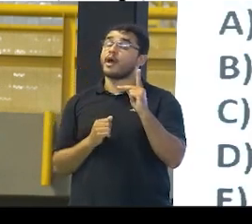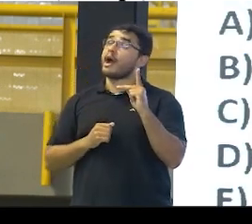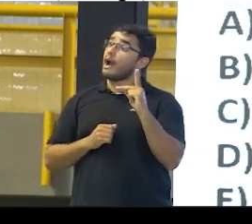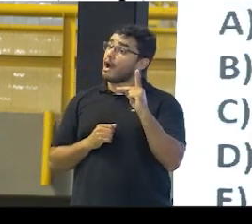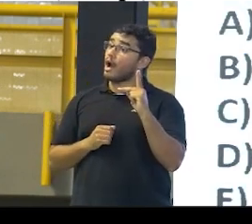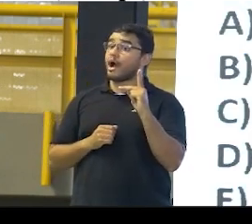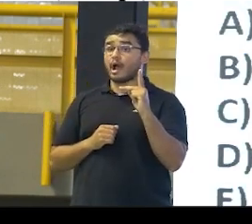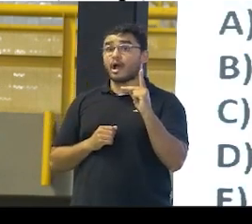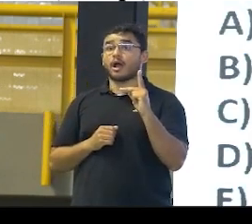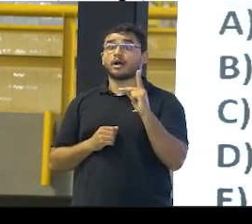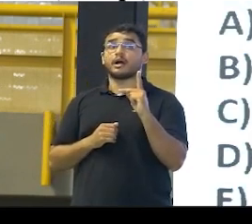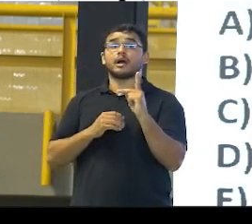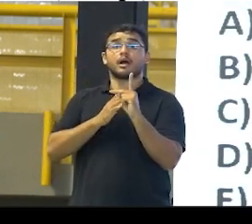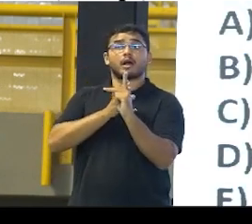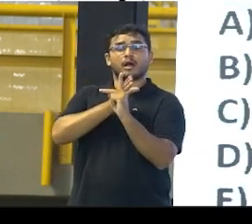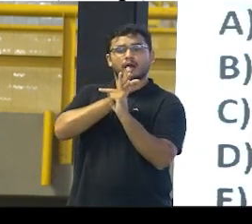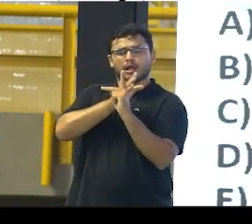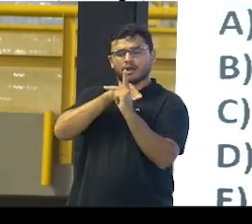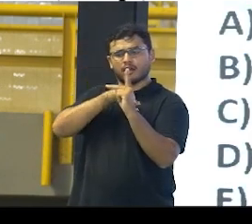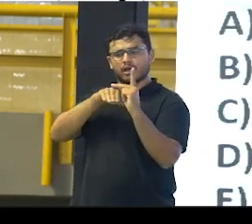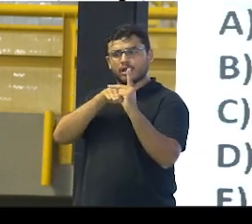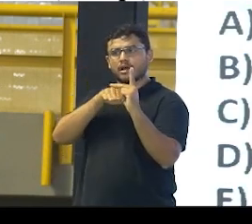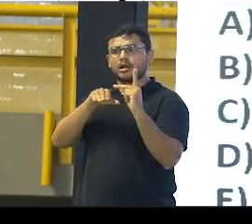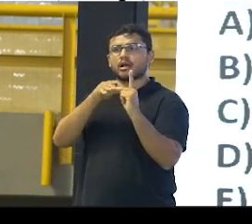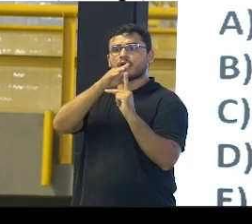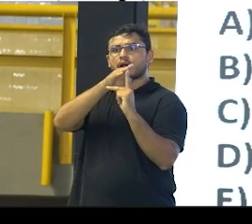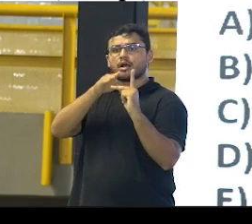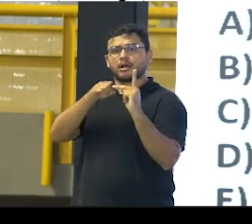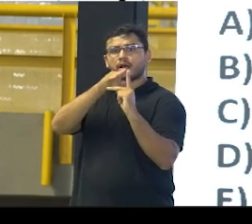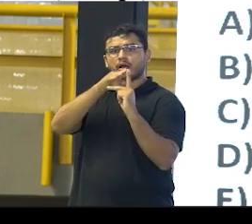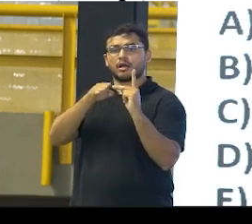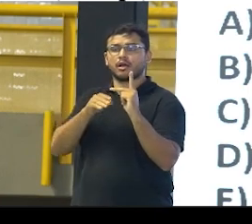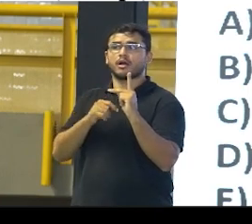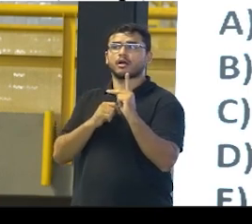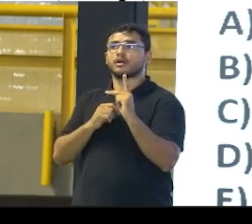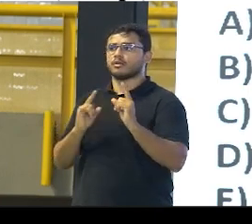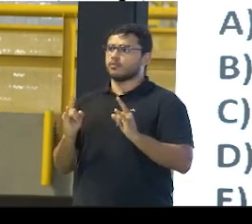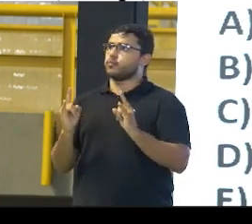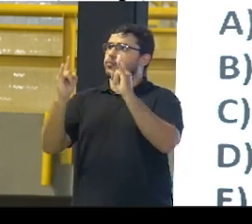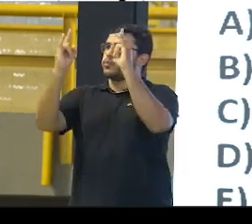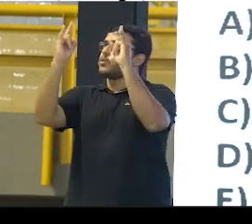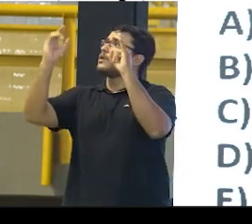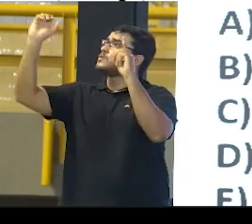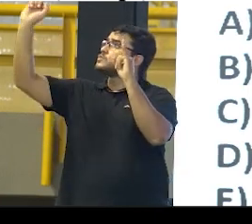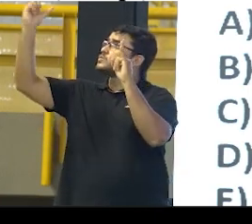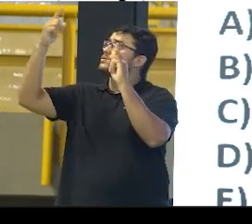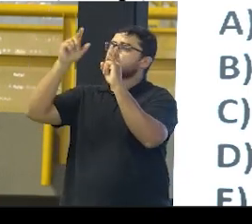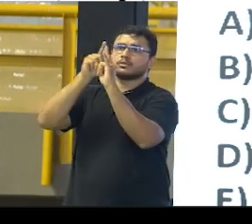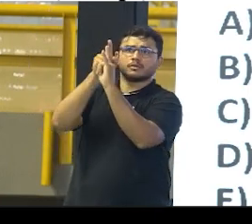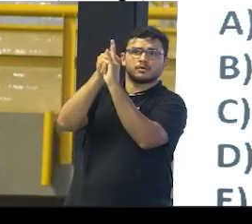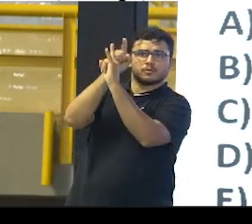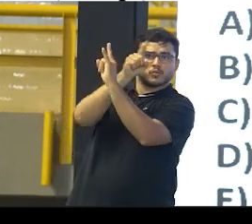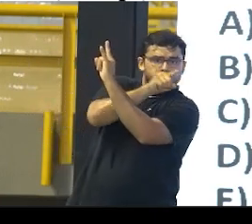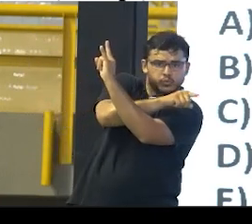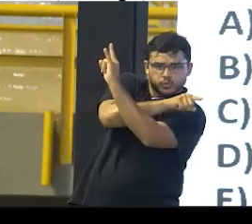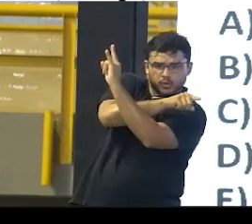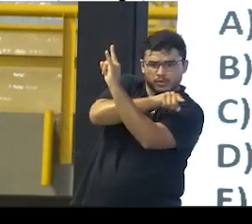sua sombra é um triângulo pitagórico, ou seja, o famoso